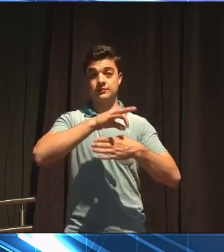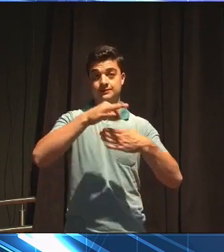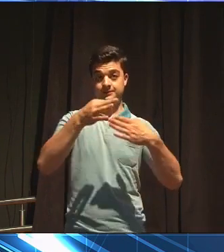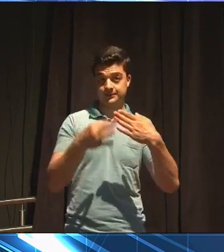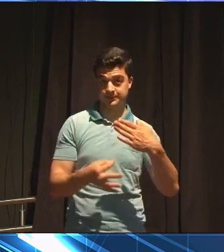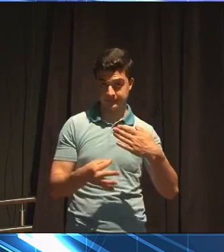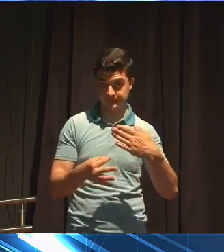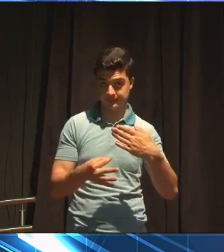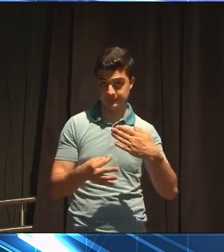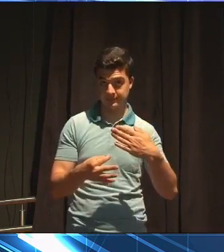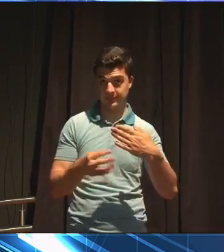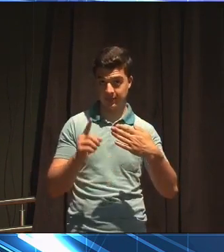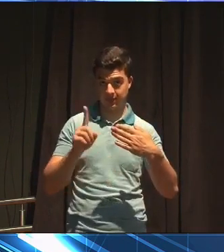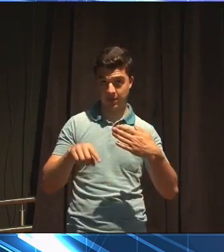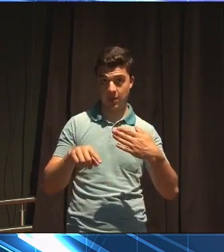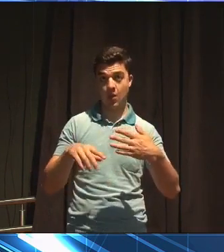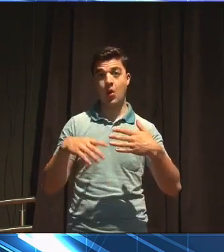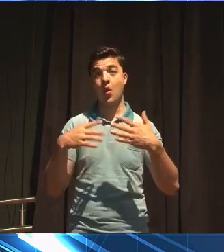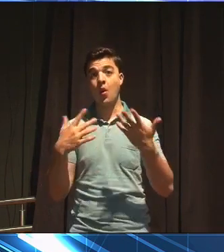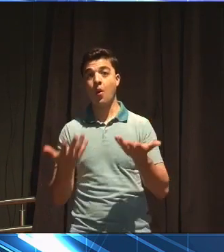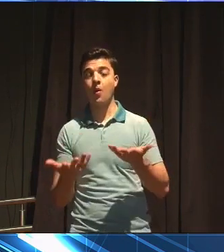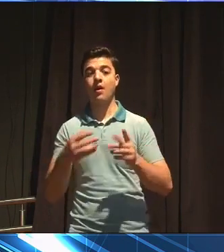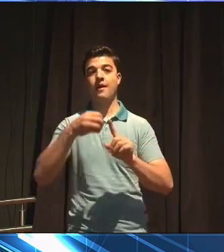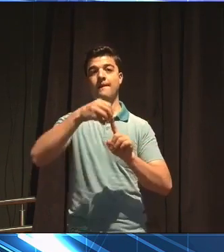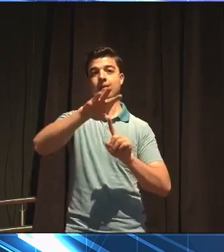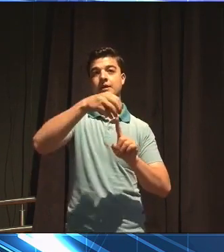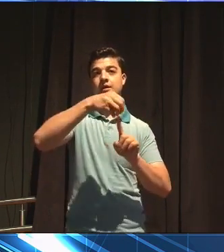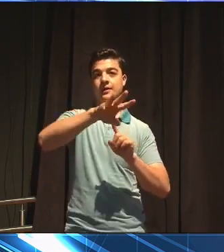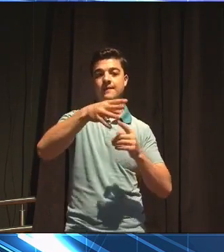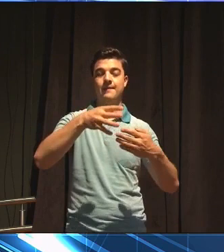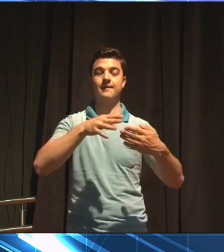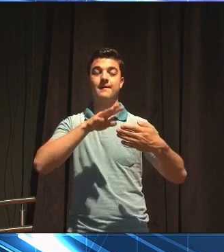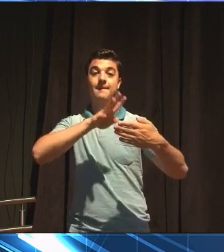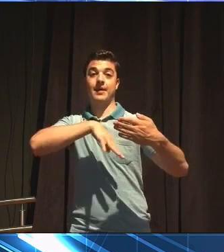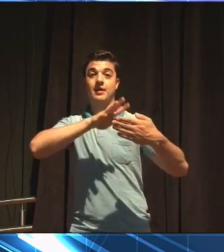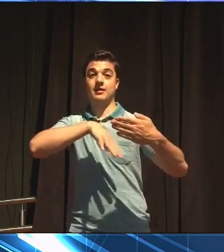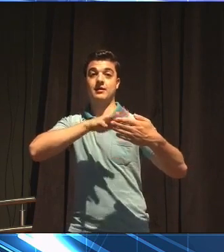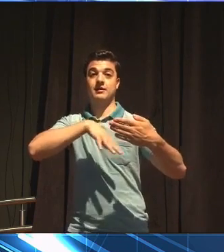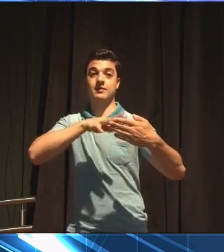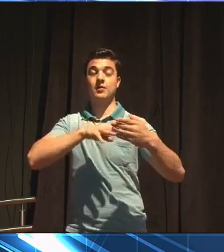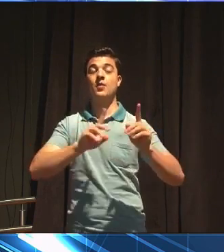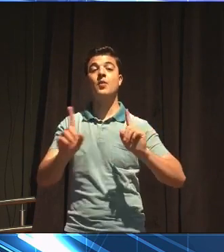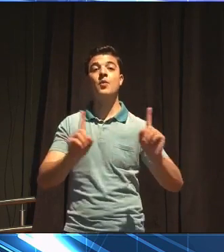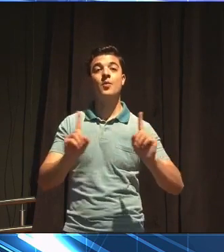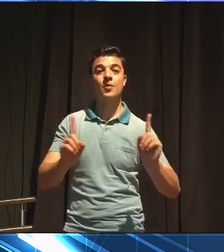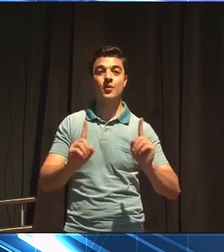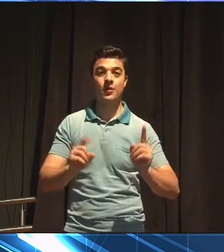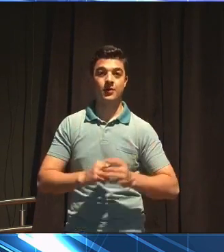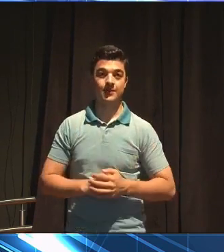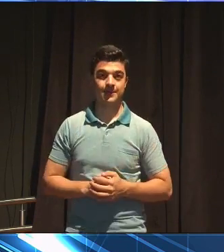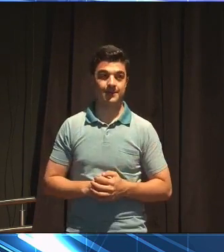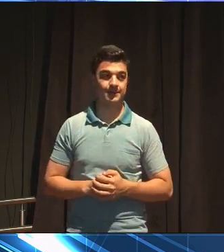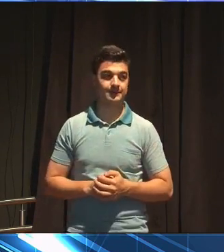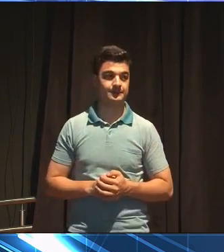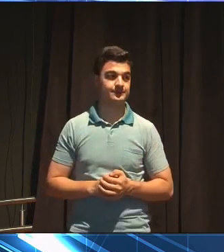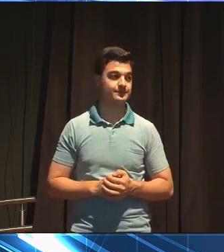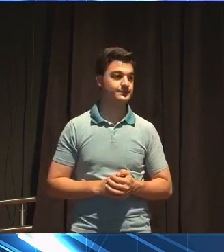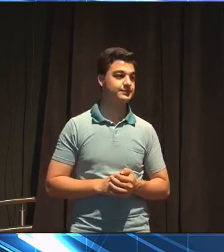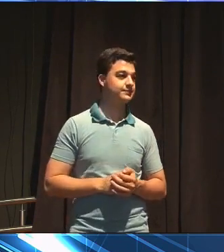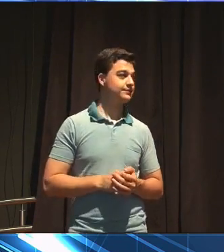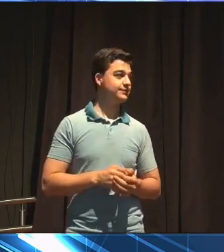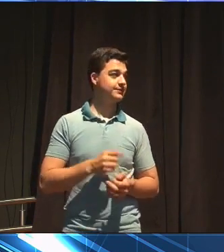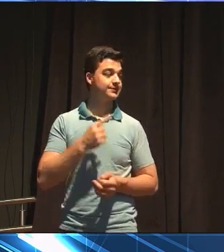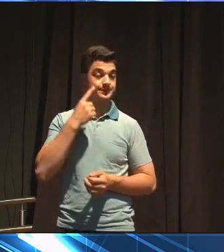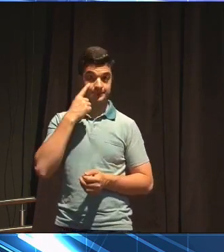ou esse token é para uma API back-end? Então perceba que. Obrigado. E aí